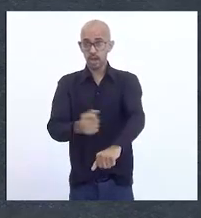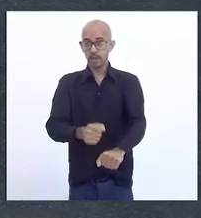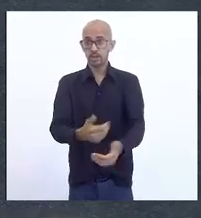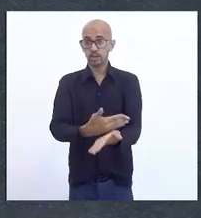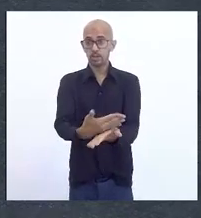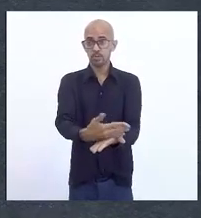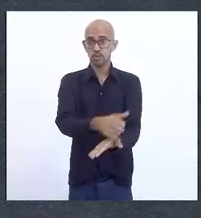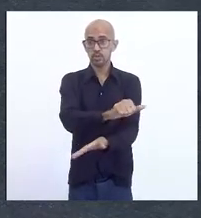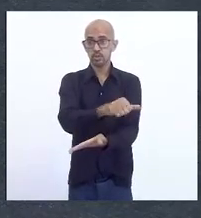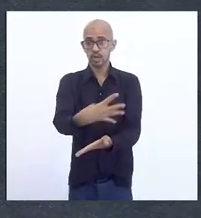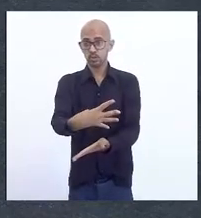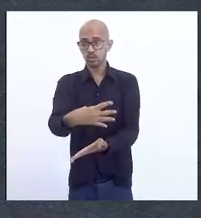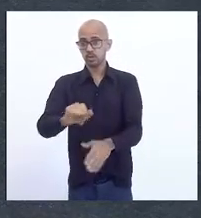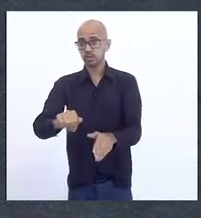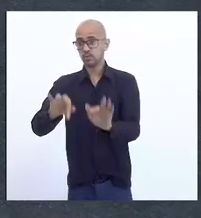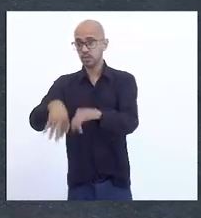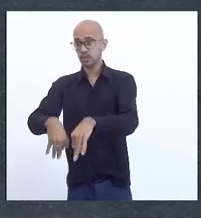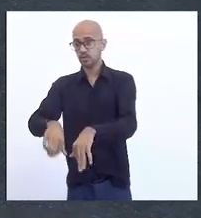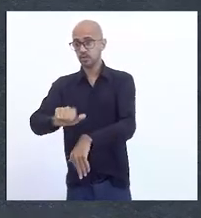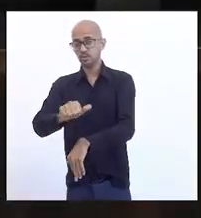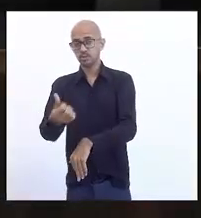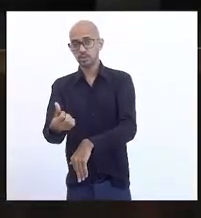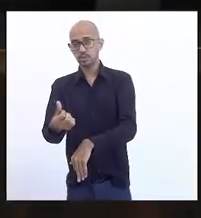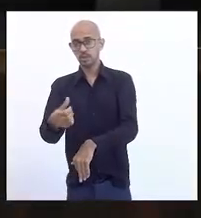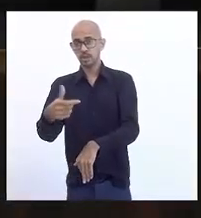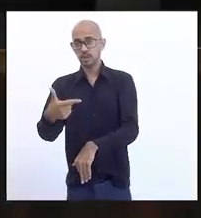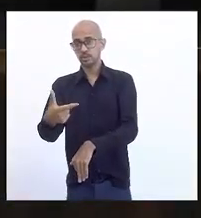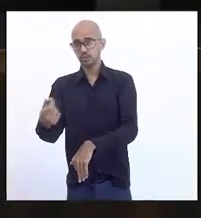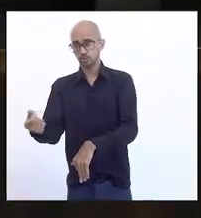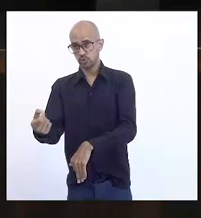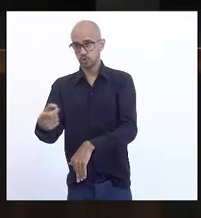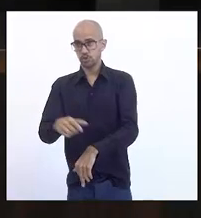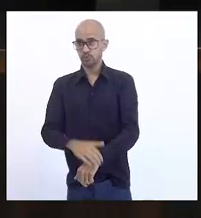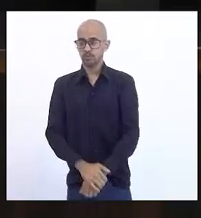encerrou-se às 16 horas e 20 minutos.